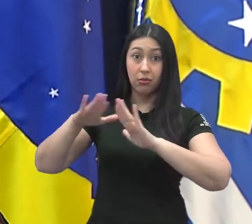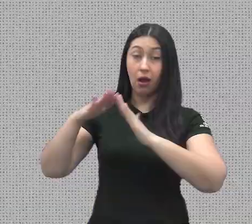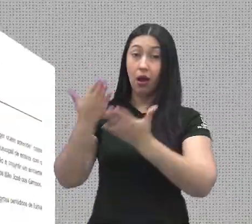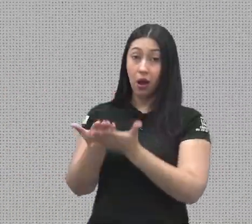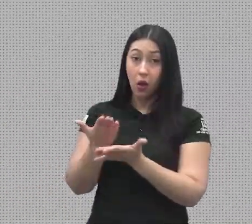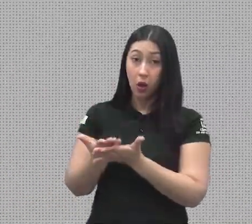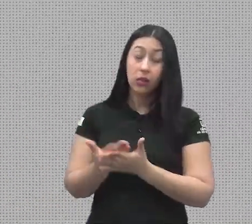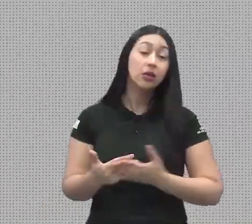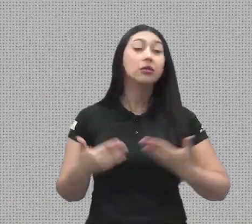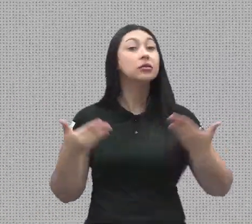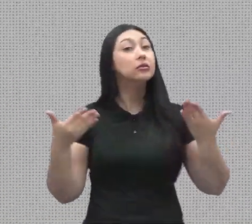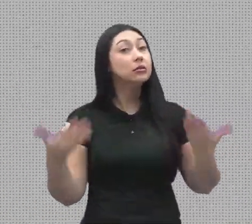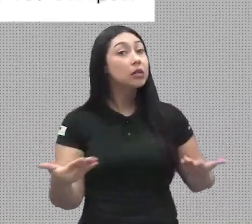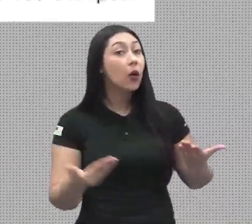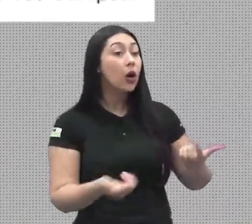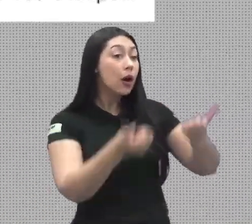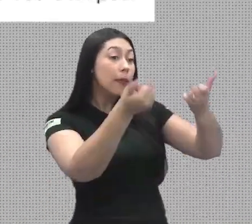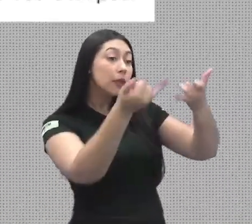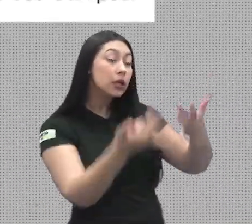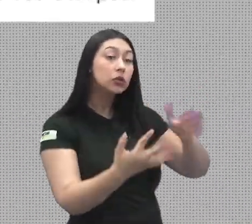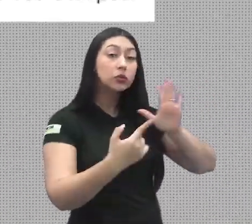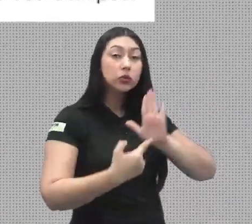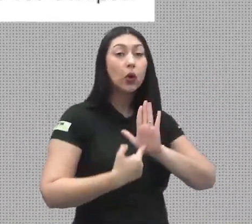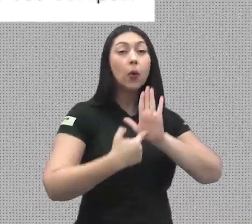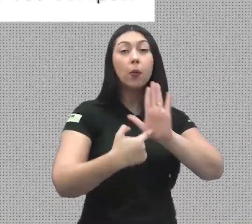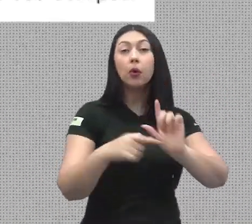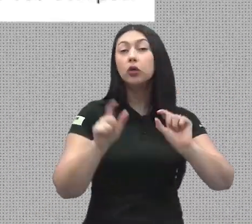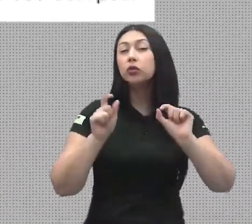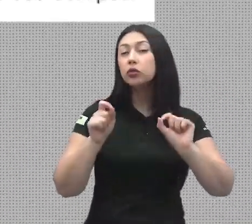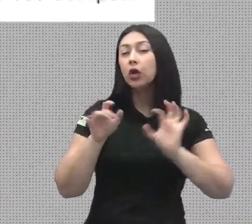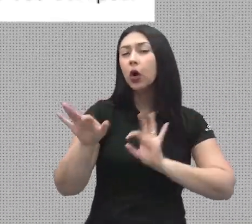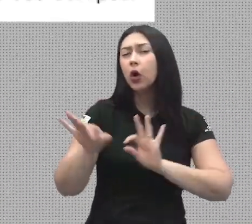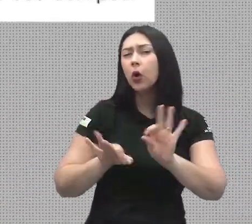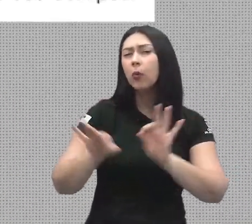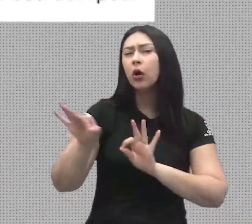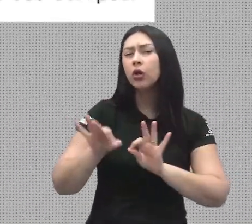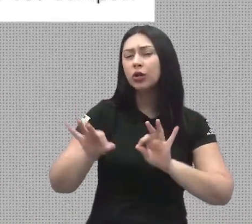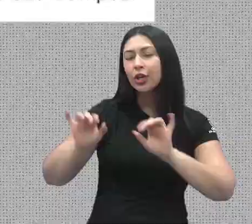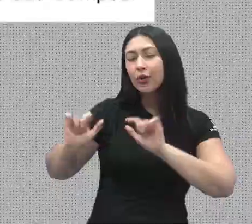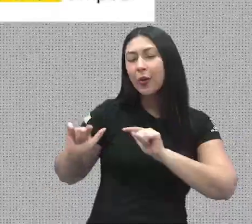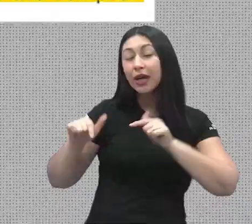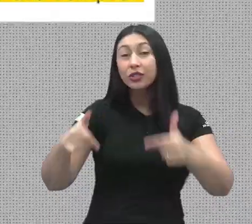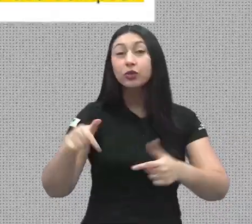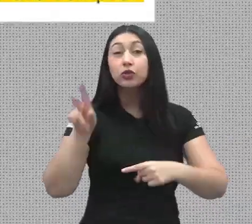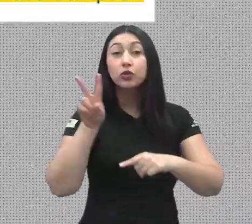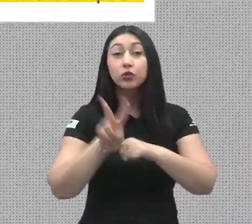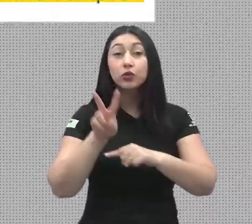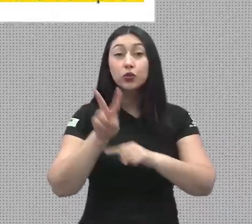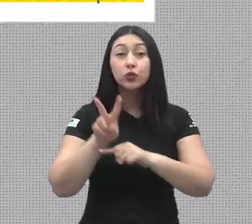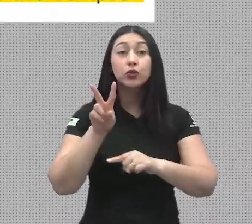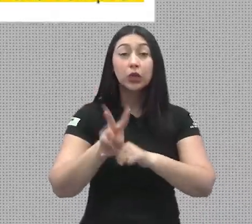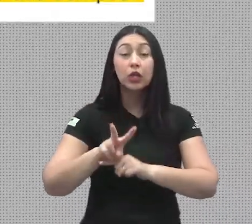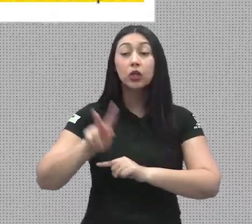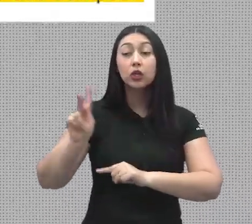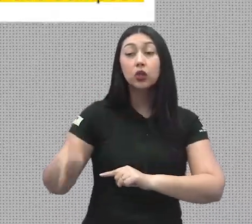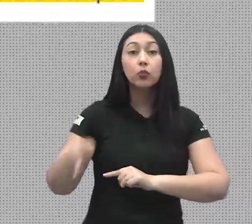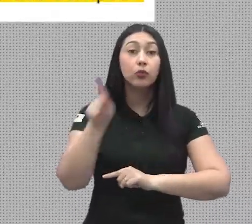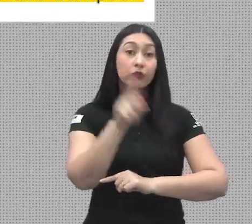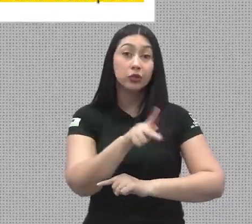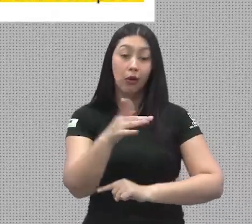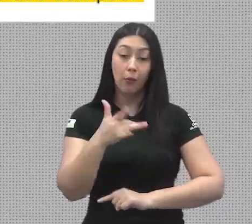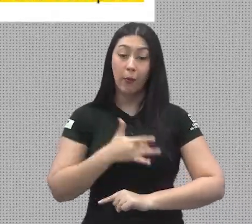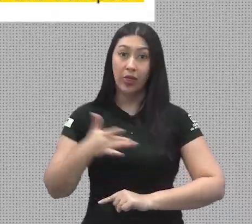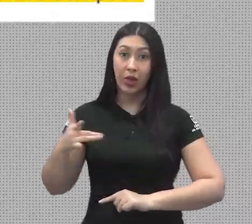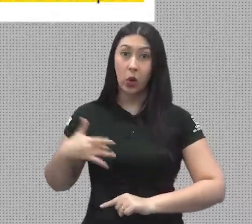aula. Dessa forma, como aponta a justificativa da matéria, o projeto nasce como uma iniciativa de cuidado